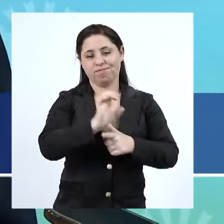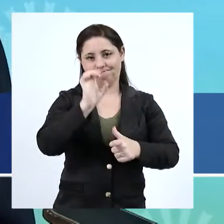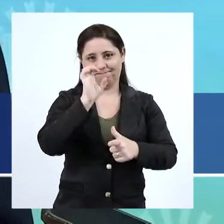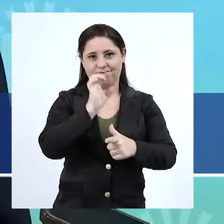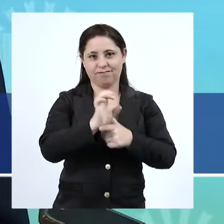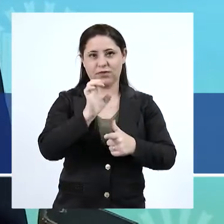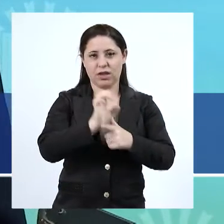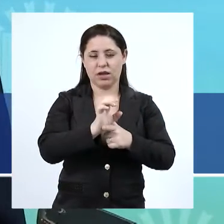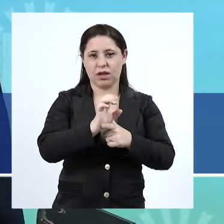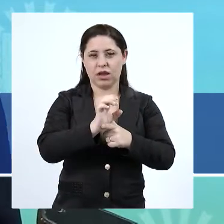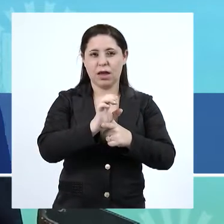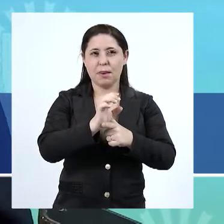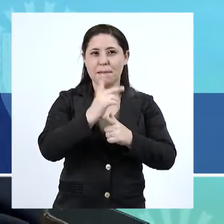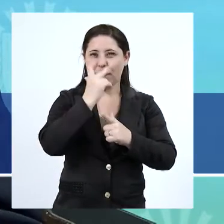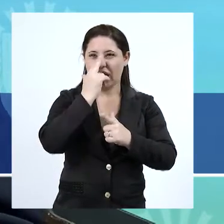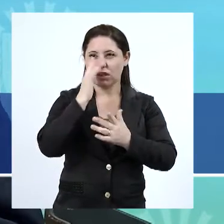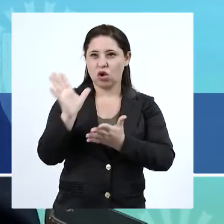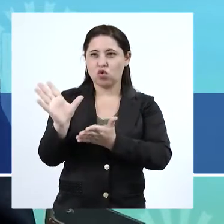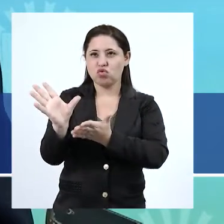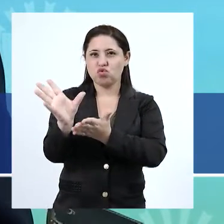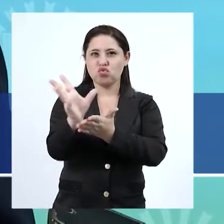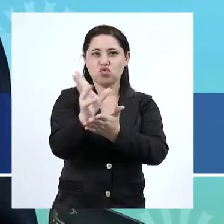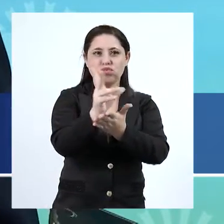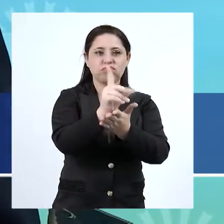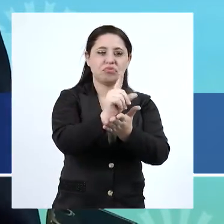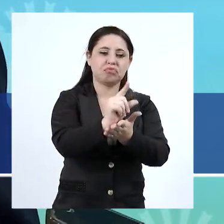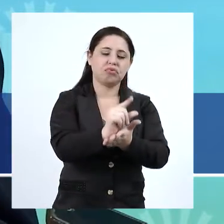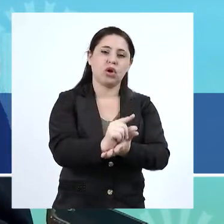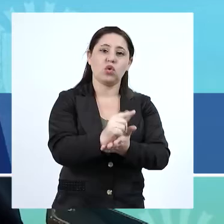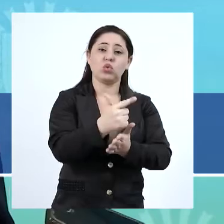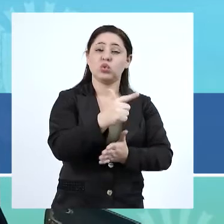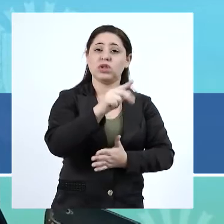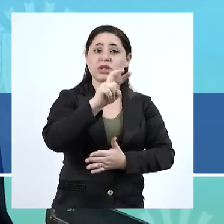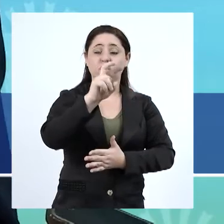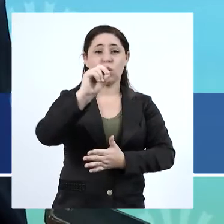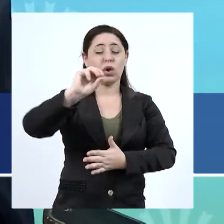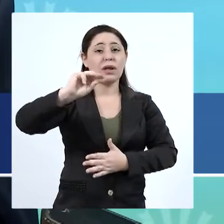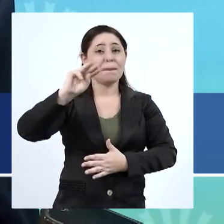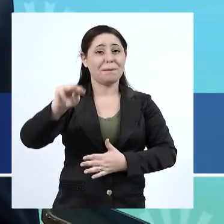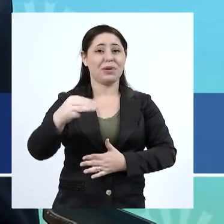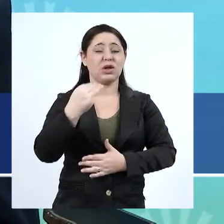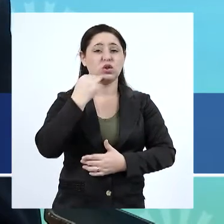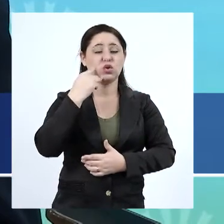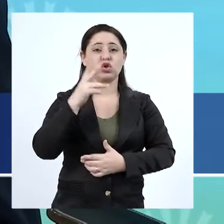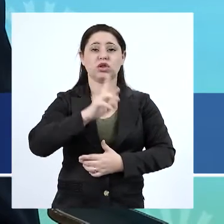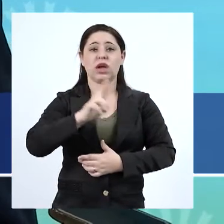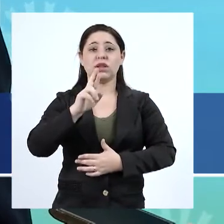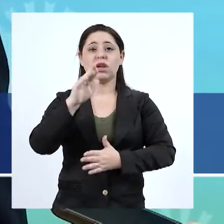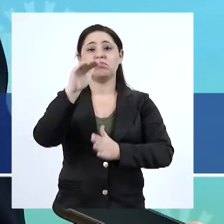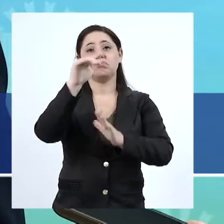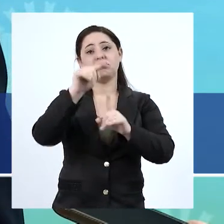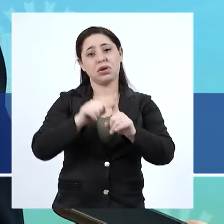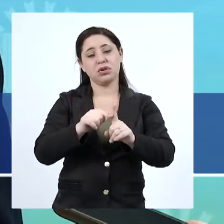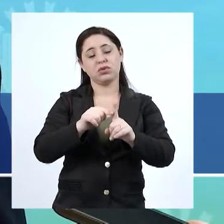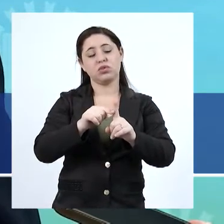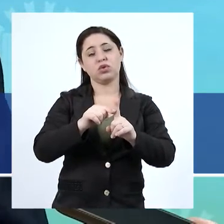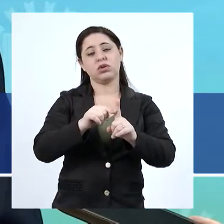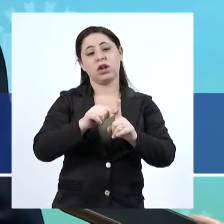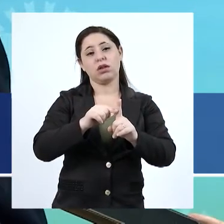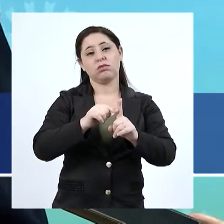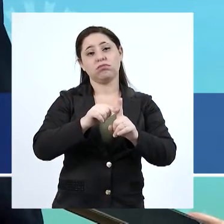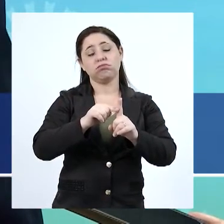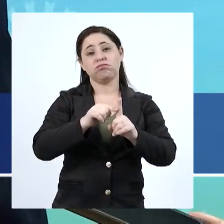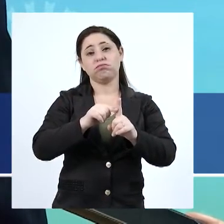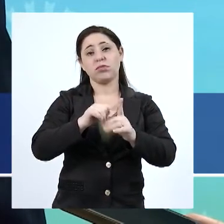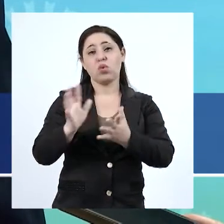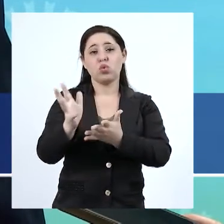estado, que houve decréscimo de arrecadação real, 250 milhões de reais a menos na arrecadação do estado, dá